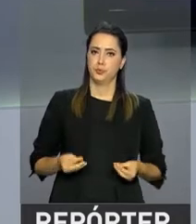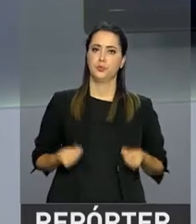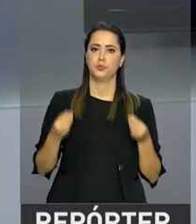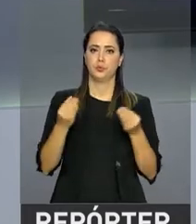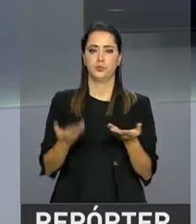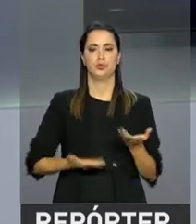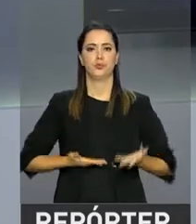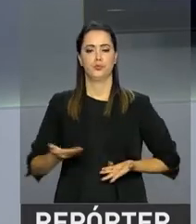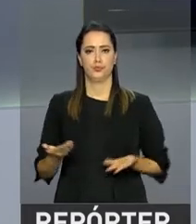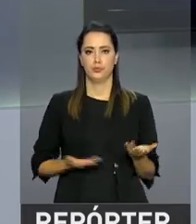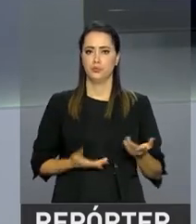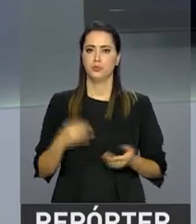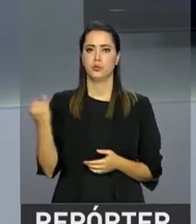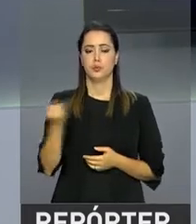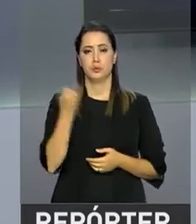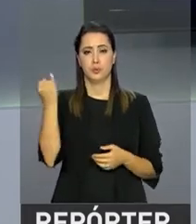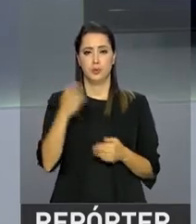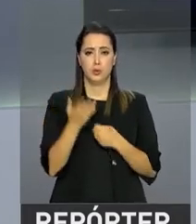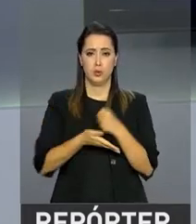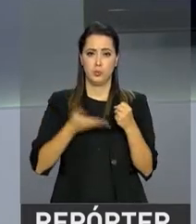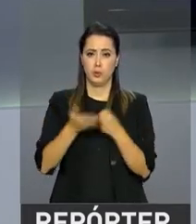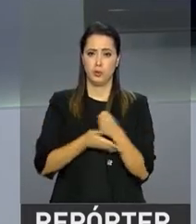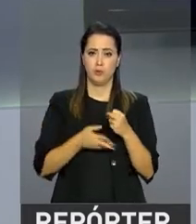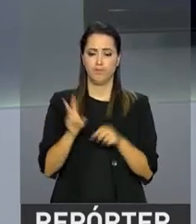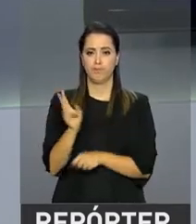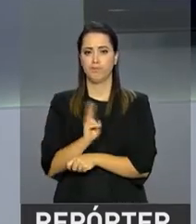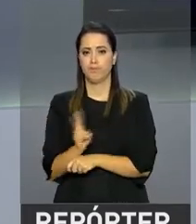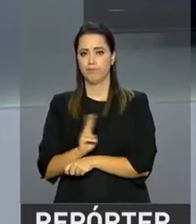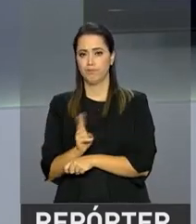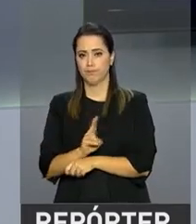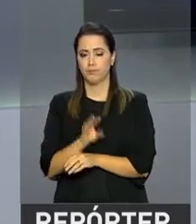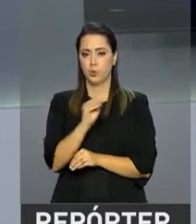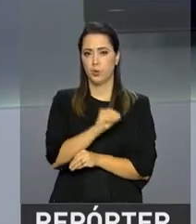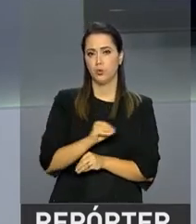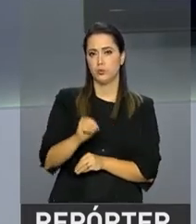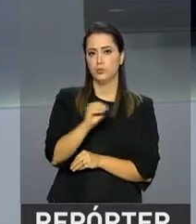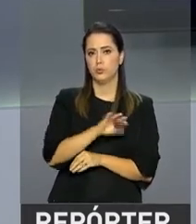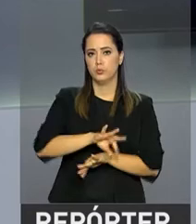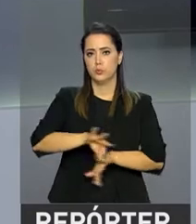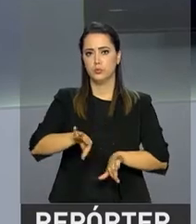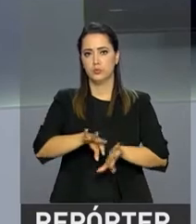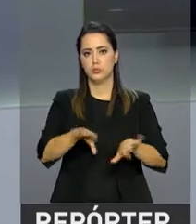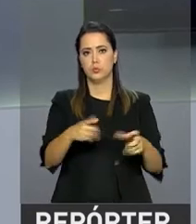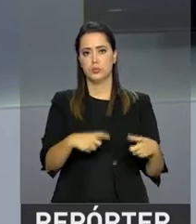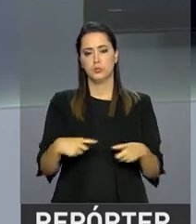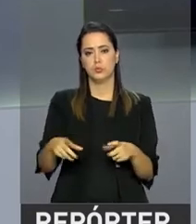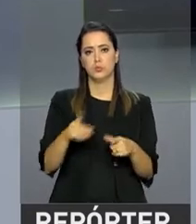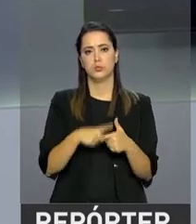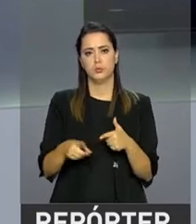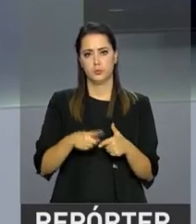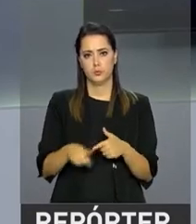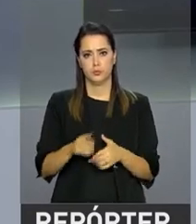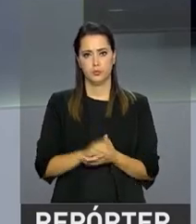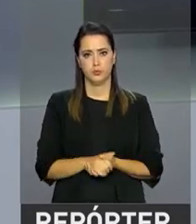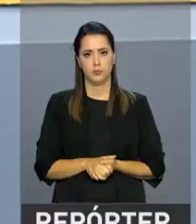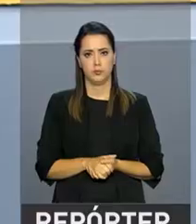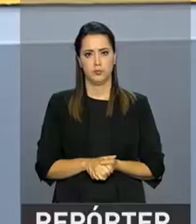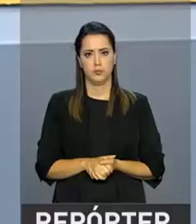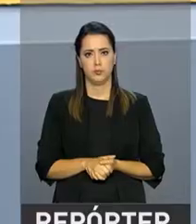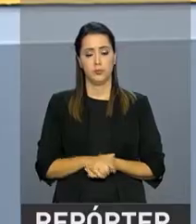de serviços essenciais e fazer monitoramento recuperação e reconstrução das áreas afetadas